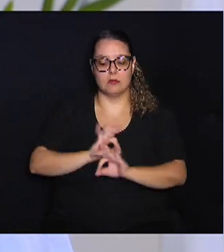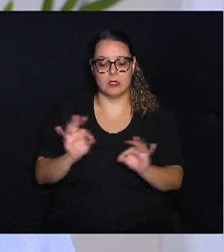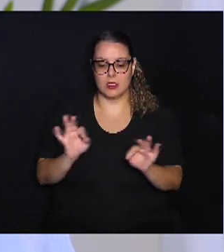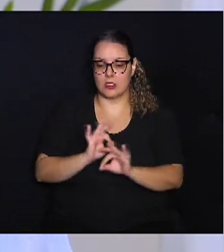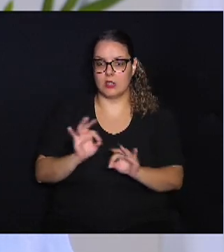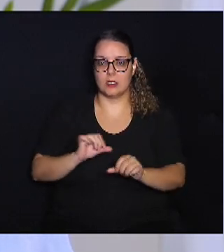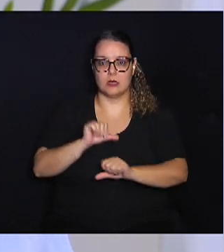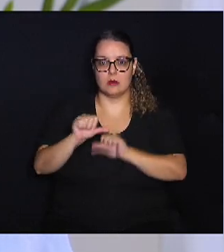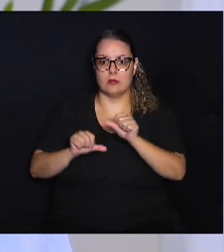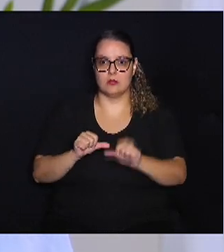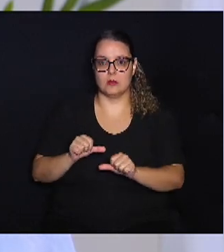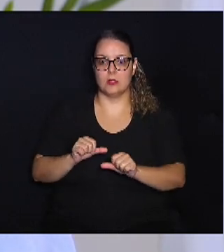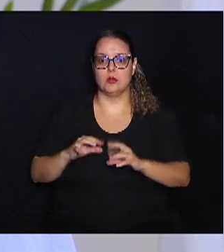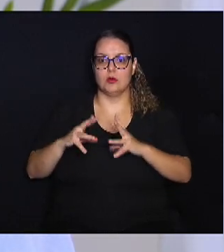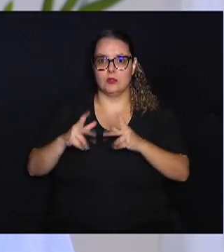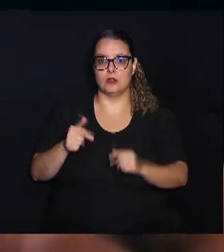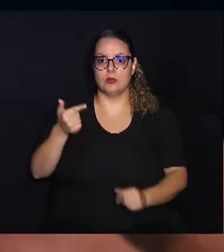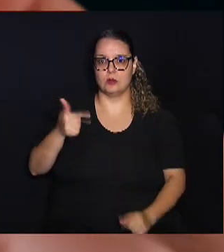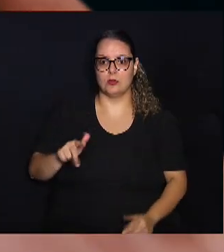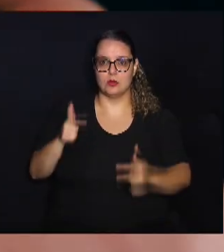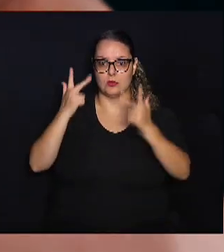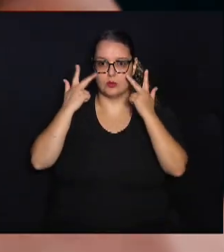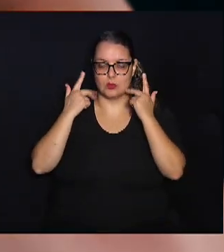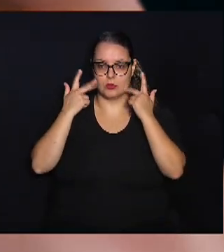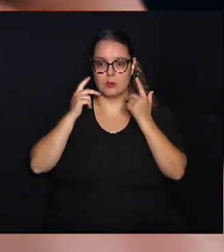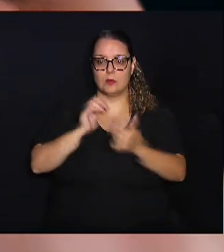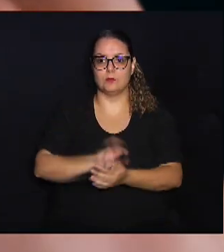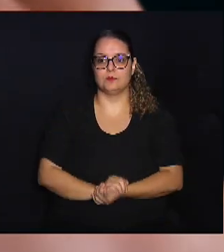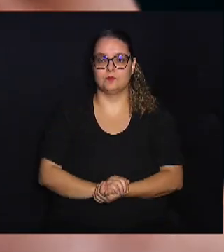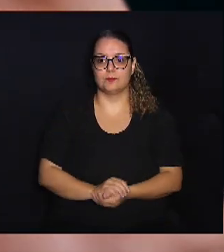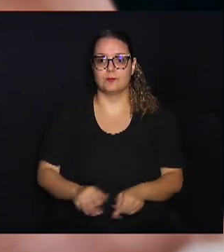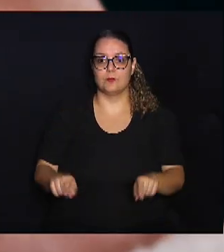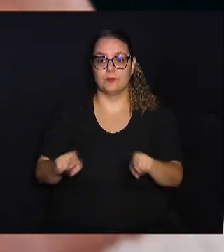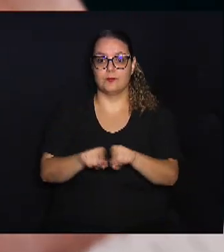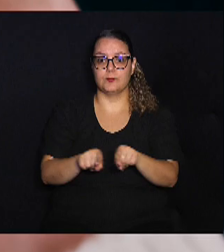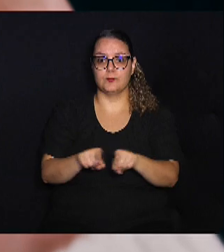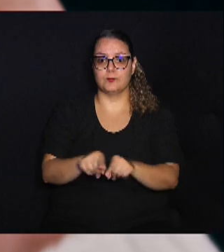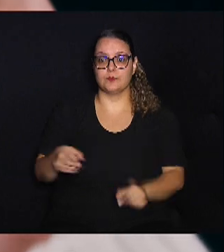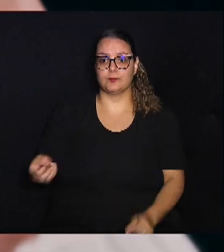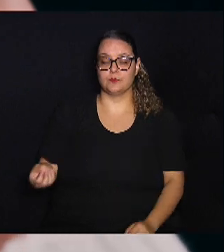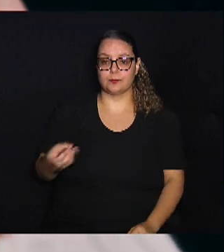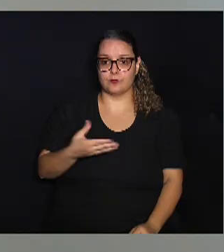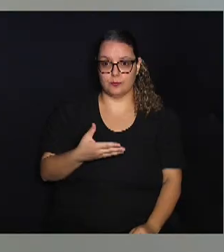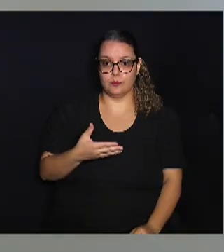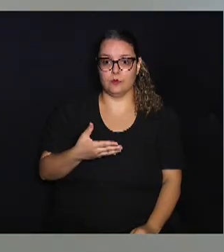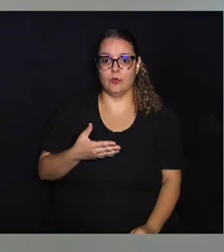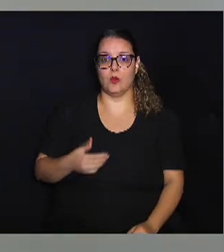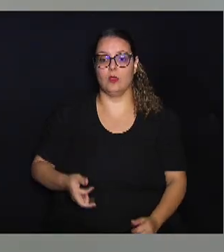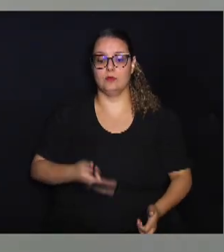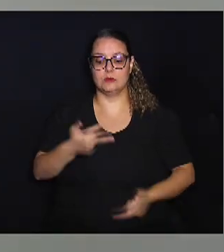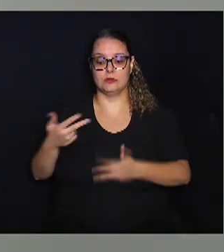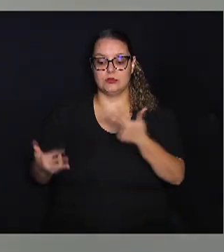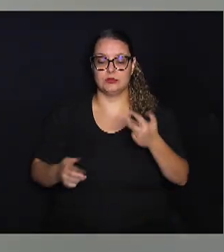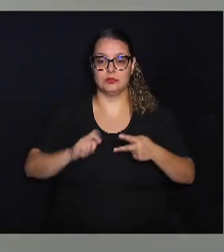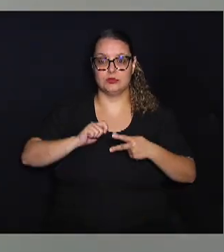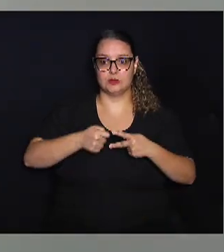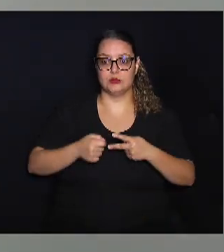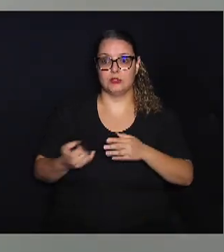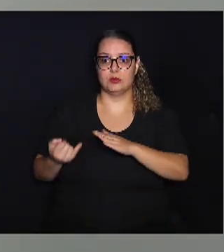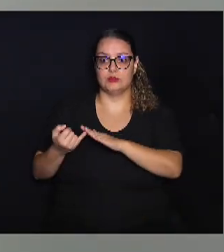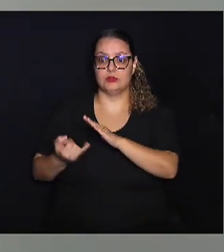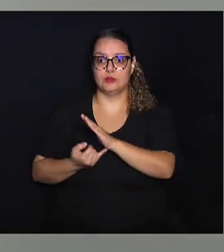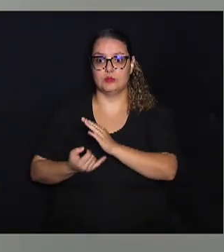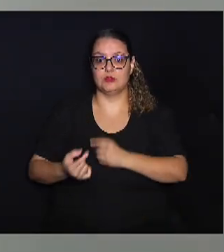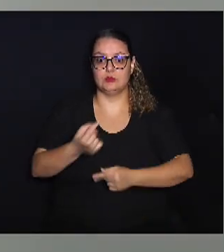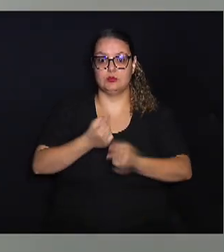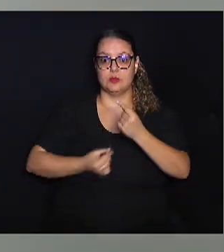vai mudar. Tudo continua normal. Além das novidades para as pessoas que utilizam o Pix, as instituições financeiras também